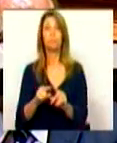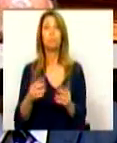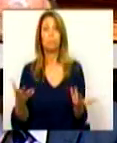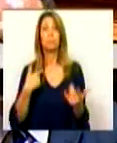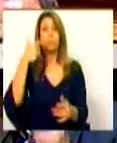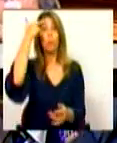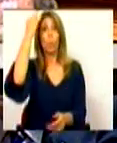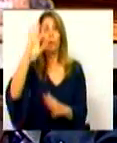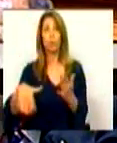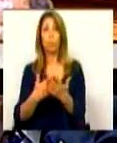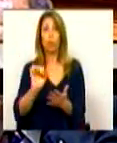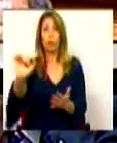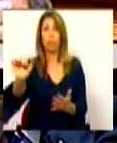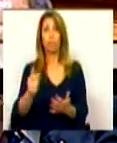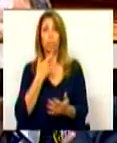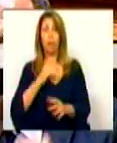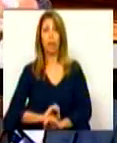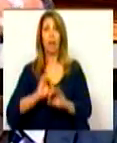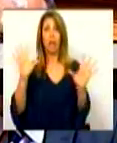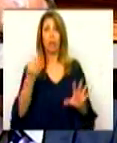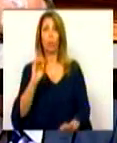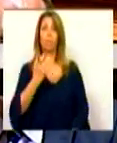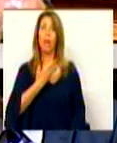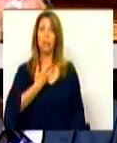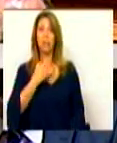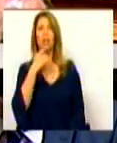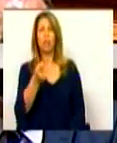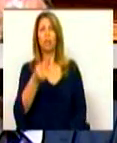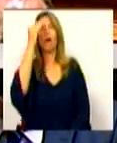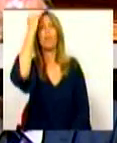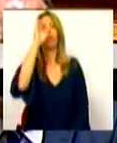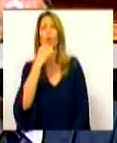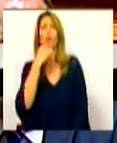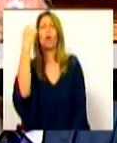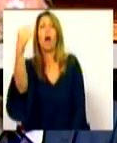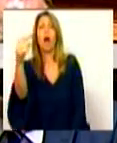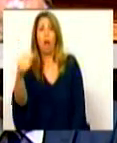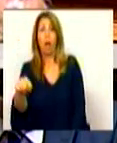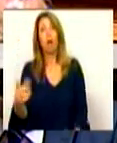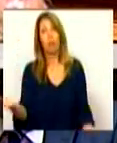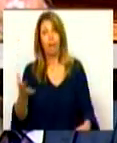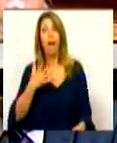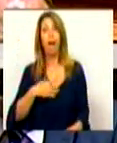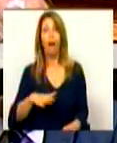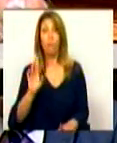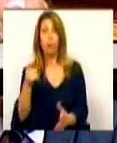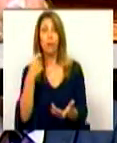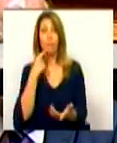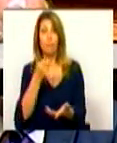vossas propostas. Obrigado, Sr. Deputado, o PSD pensa que há professores a mais e por isso quer pagar a vossa medida